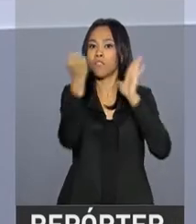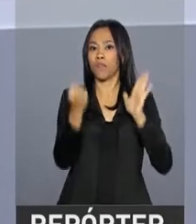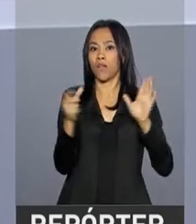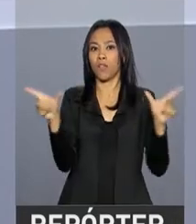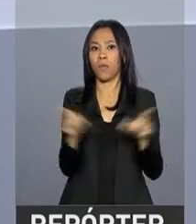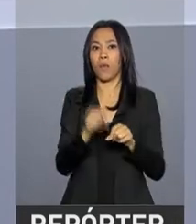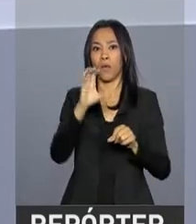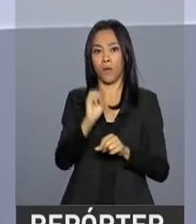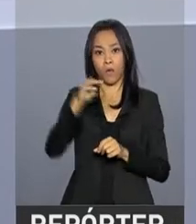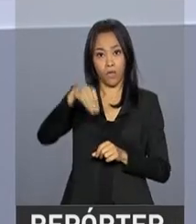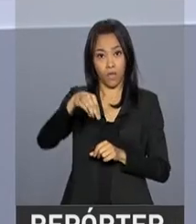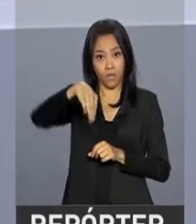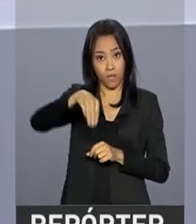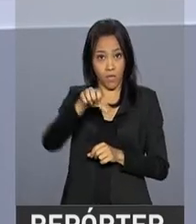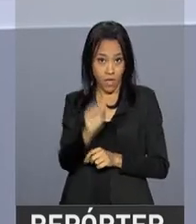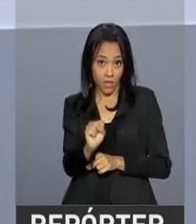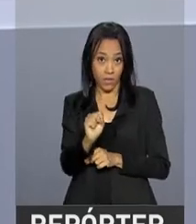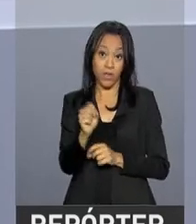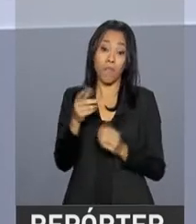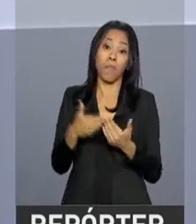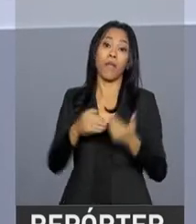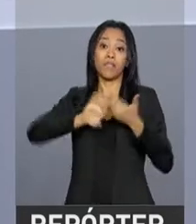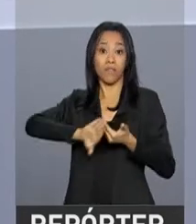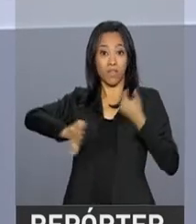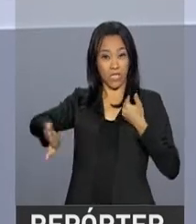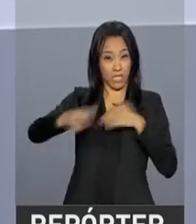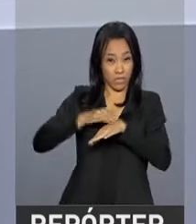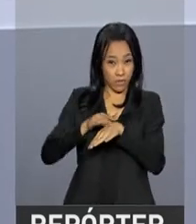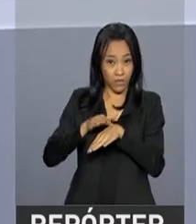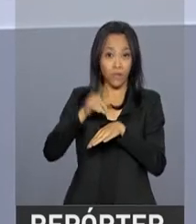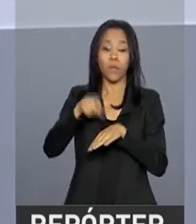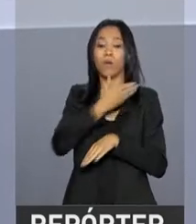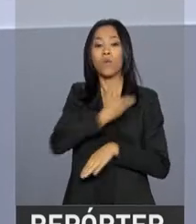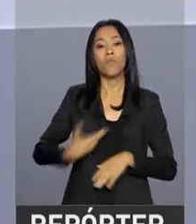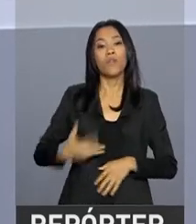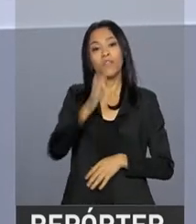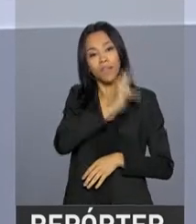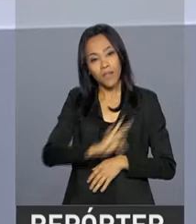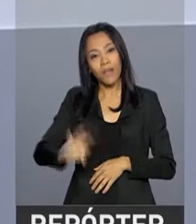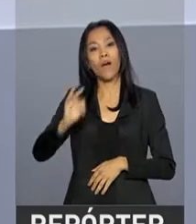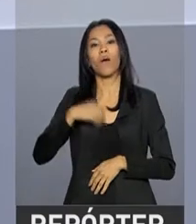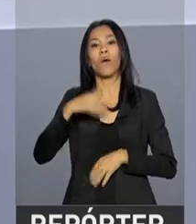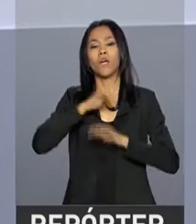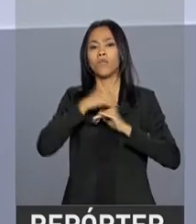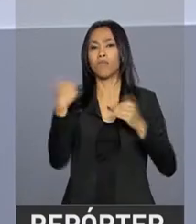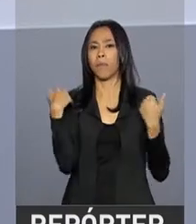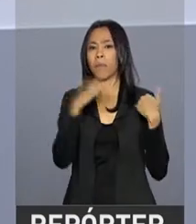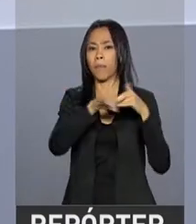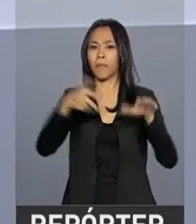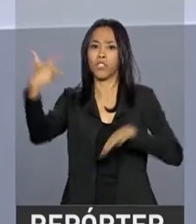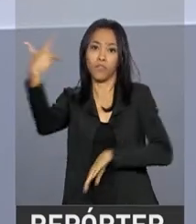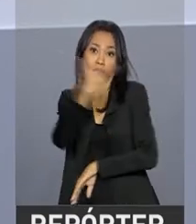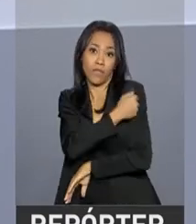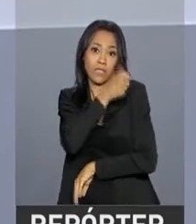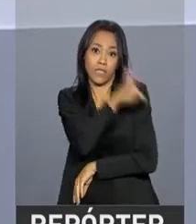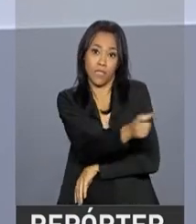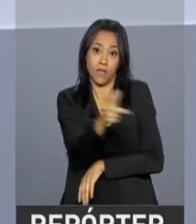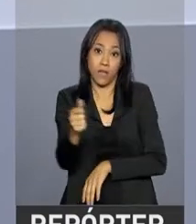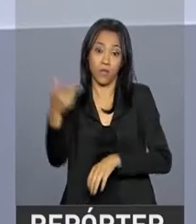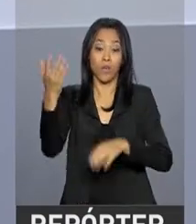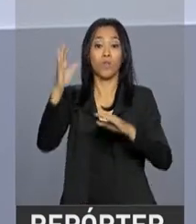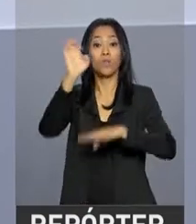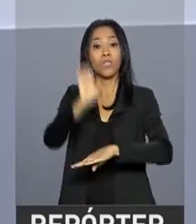para manter o país longe do sarampo o governo federal lançou uma campanha de vacinação em roraima o estado vem recebendo